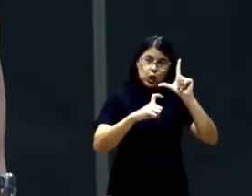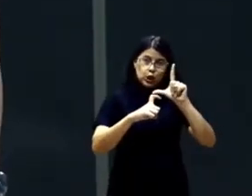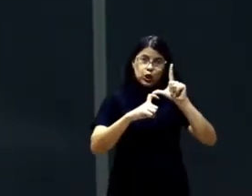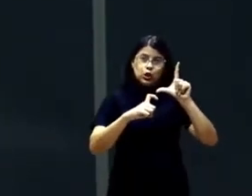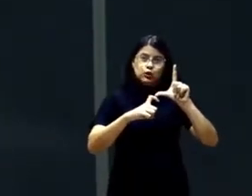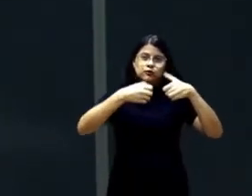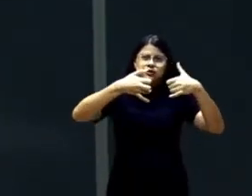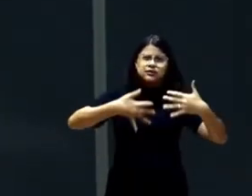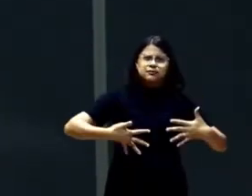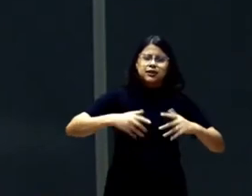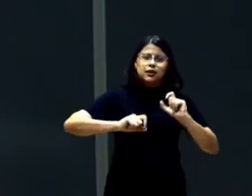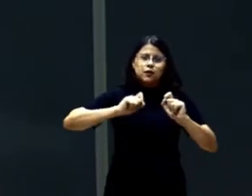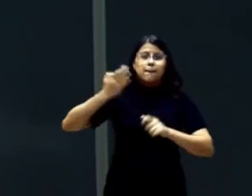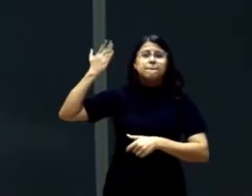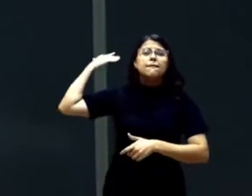extraordinária como essa.